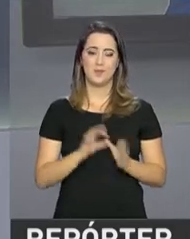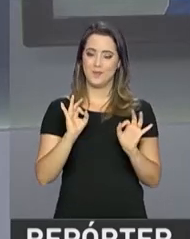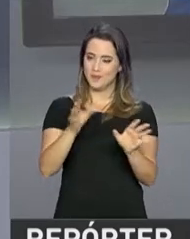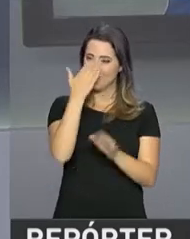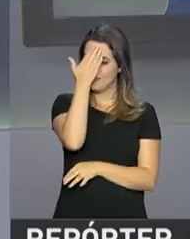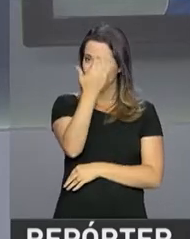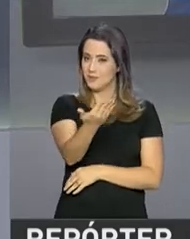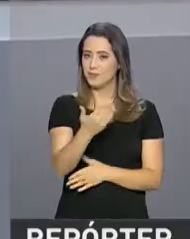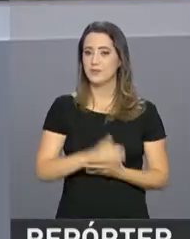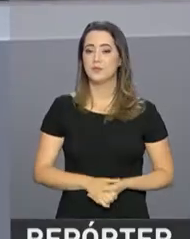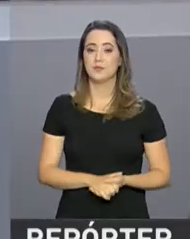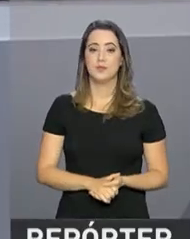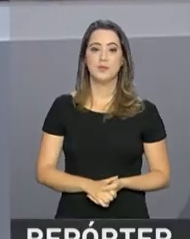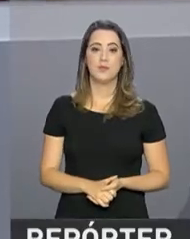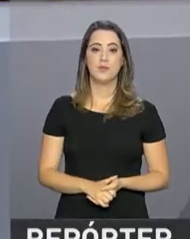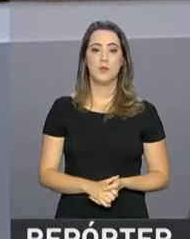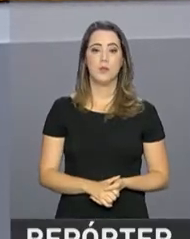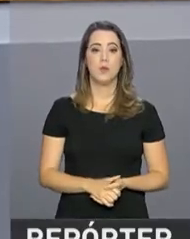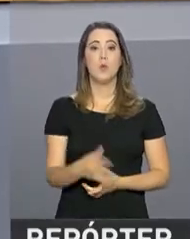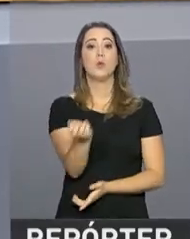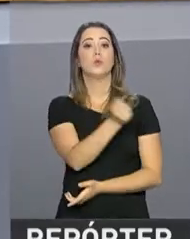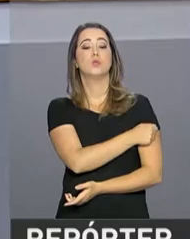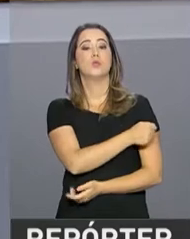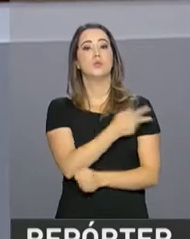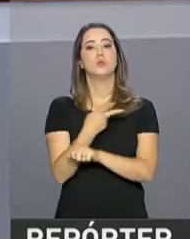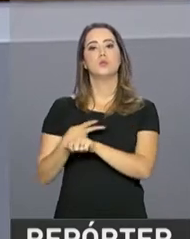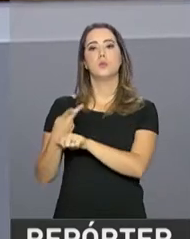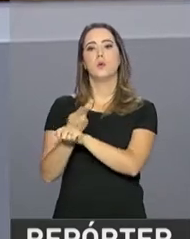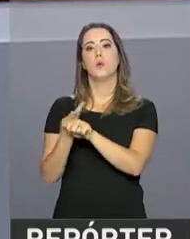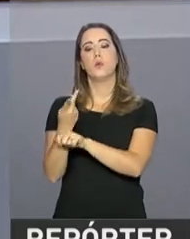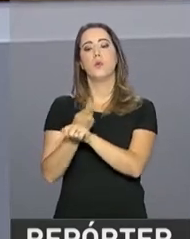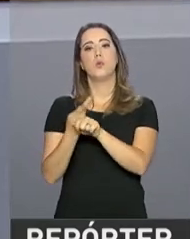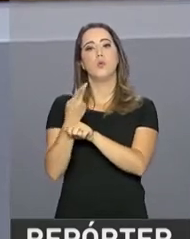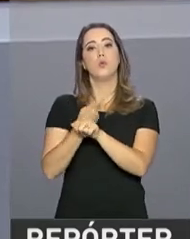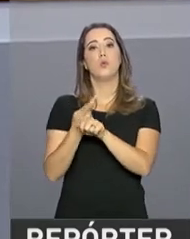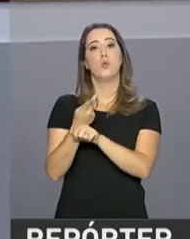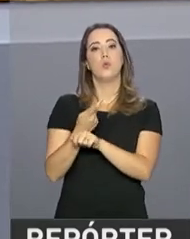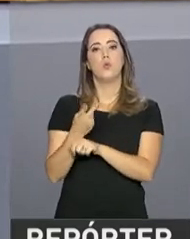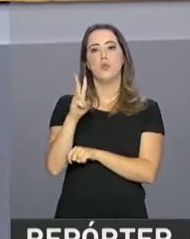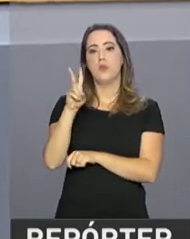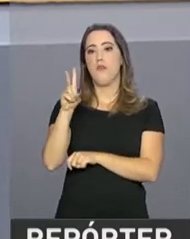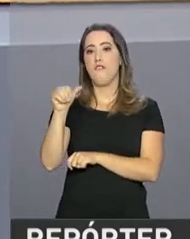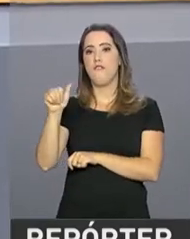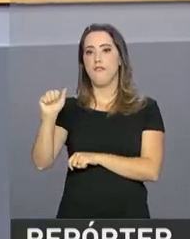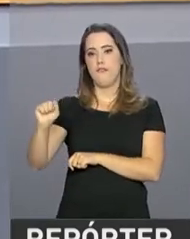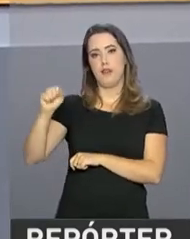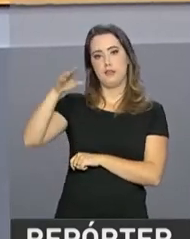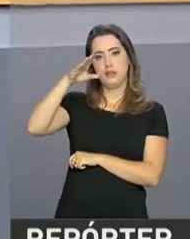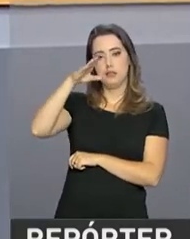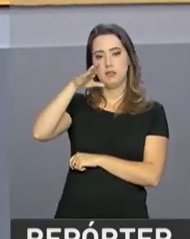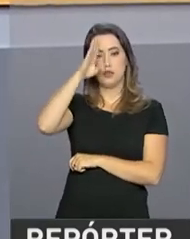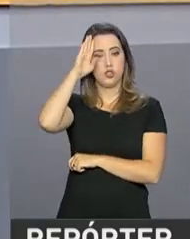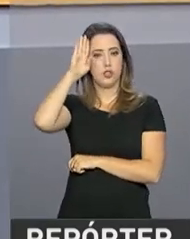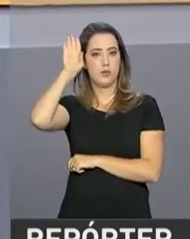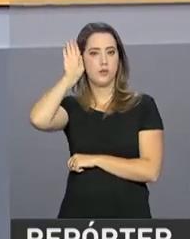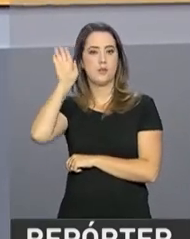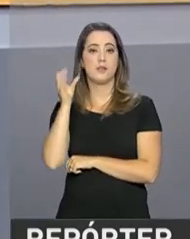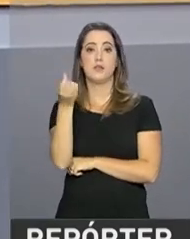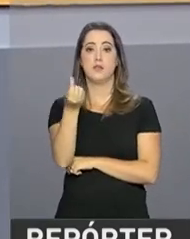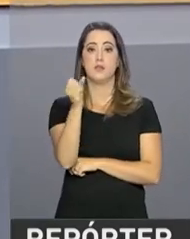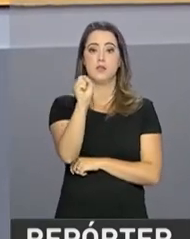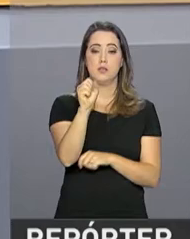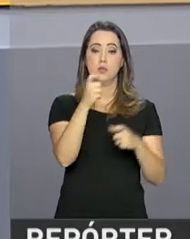bom trabalho os estudantes em busca de uma vaga nas 68 instituições públicas de ensino superior devem estar